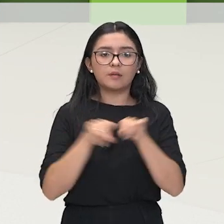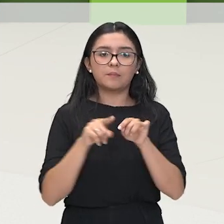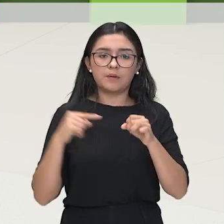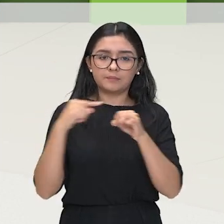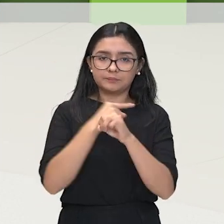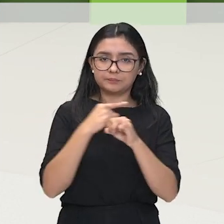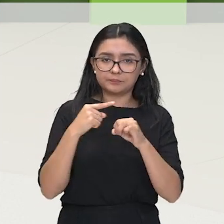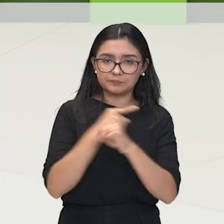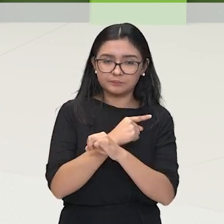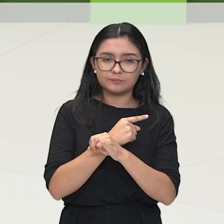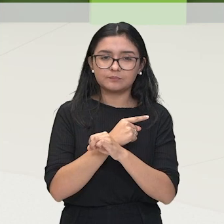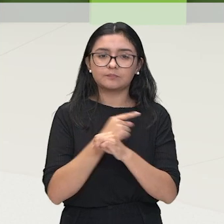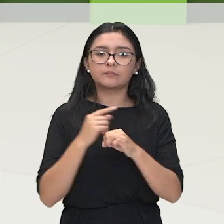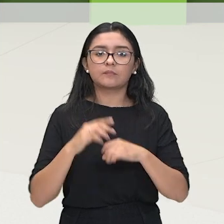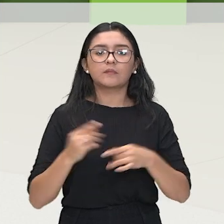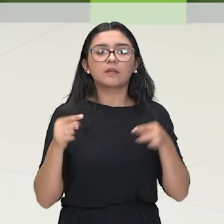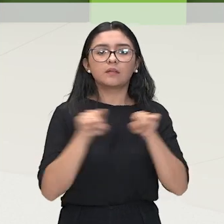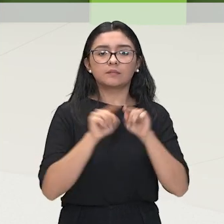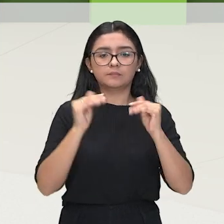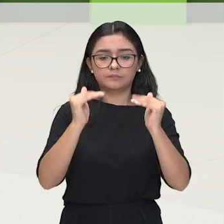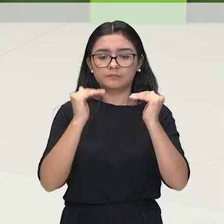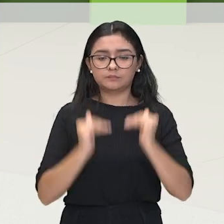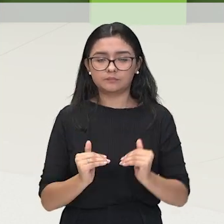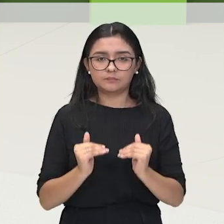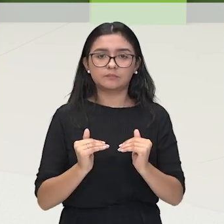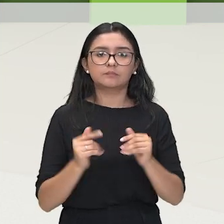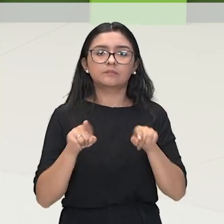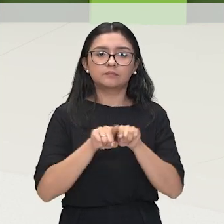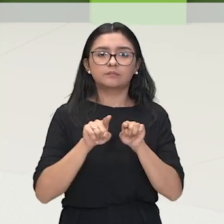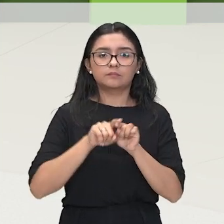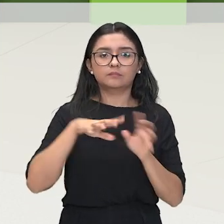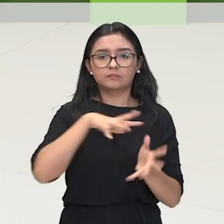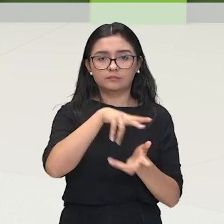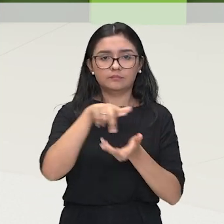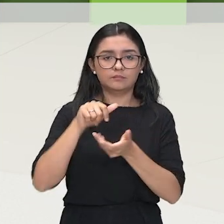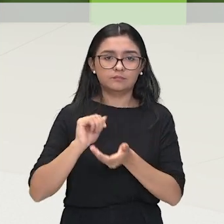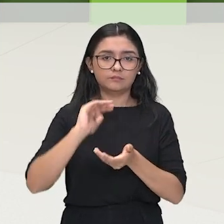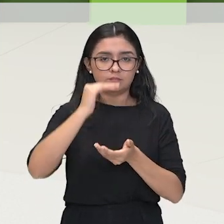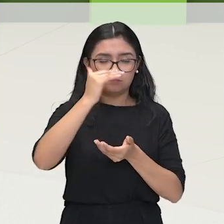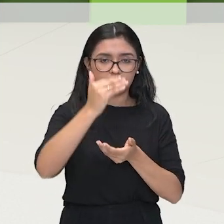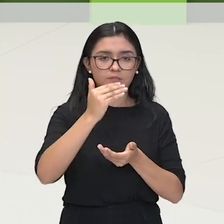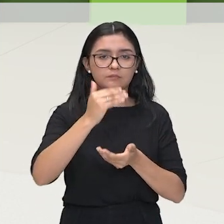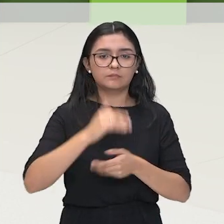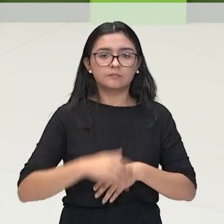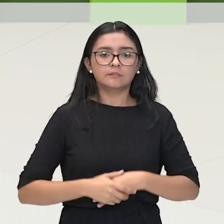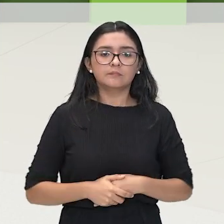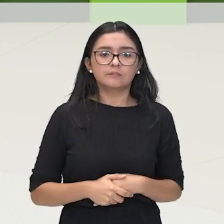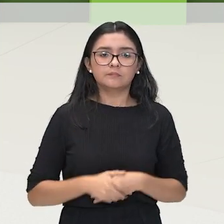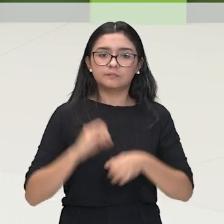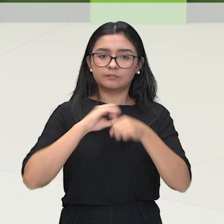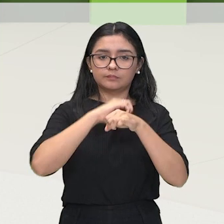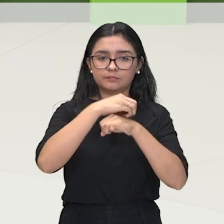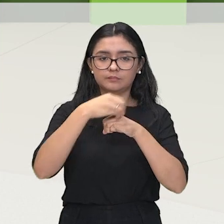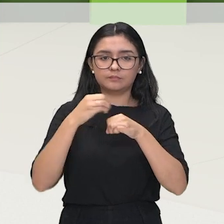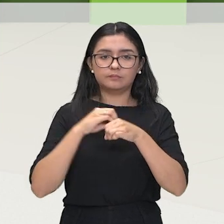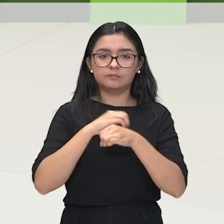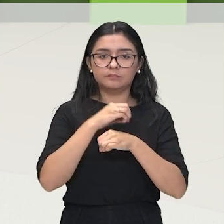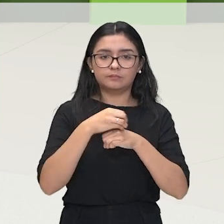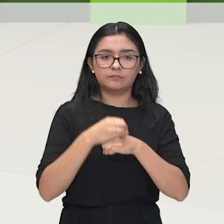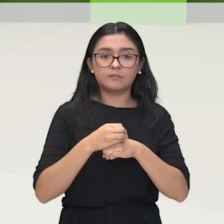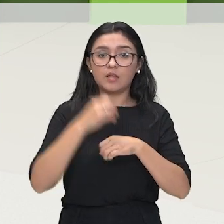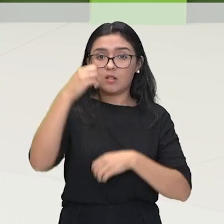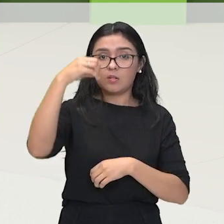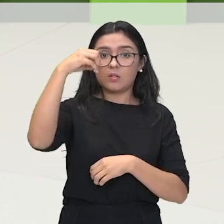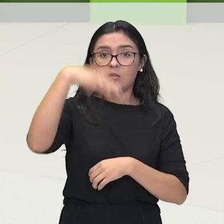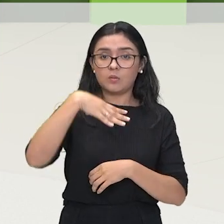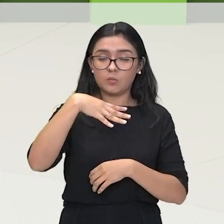Ou passando, por exemplo, aqui pela camada de ozônio, ó, pelo ozônio. Ultravioleta passando pelo ozônio. Olha, o ultravioleta,